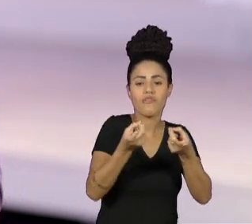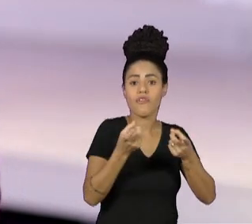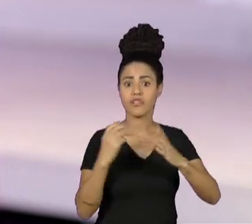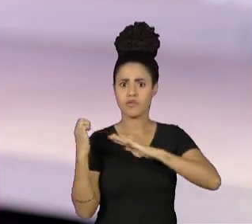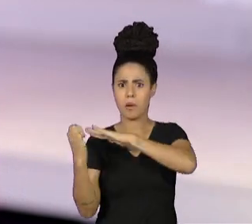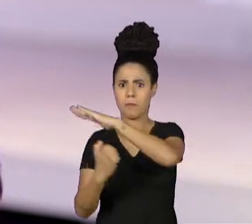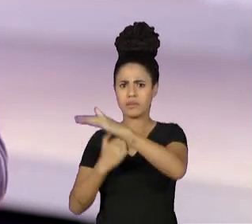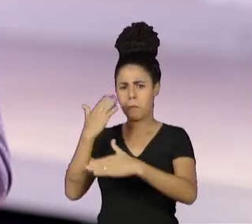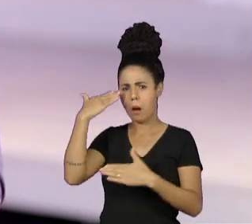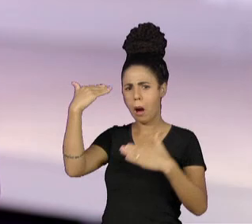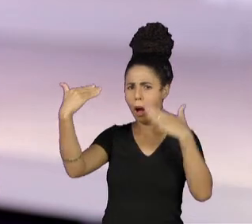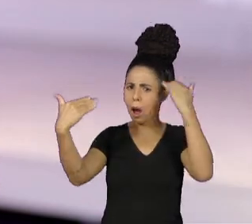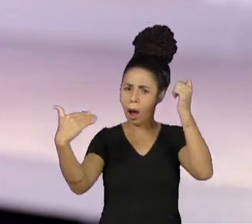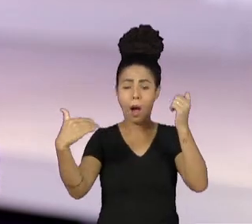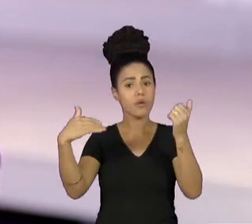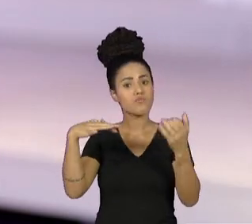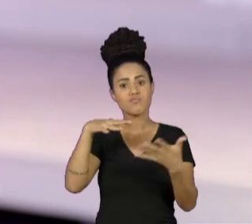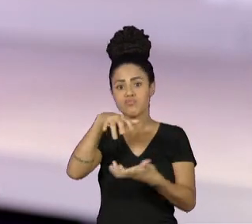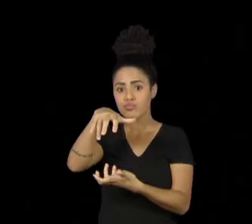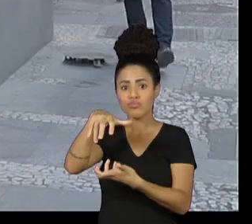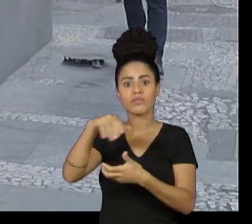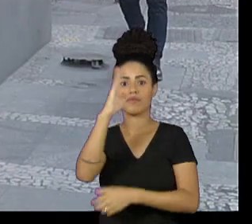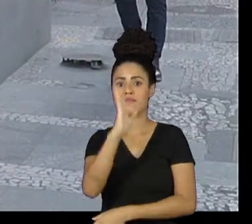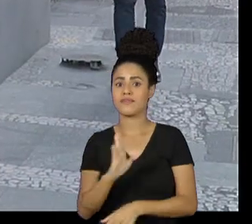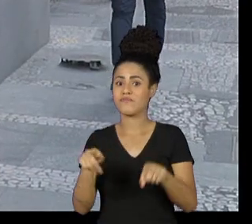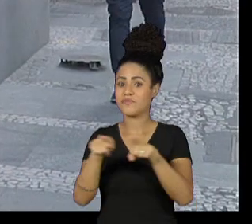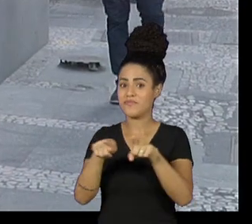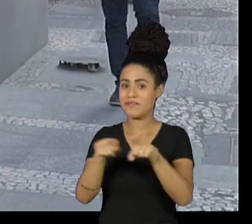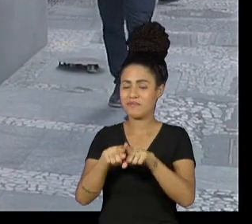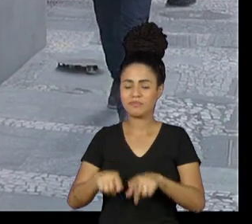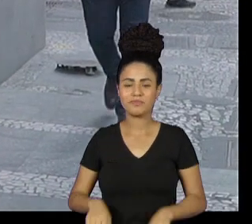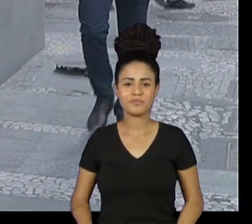diversas empresas do Brasil e do mundo.